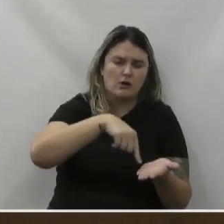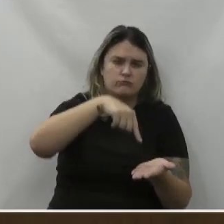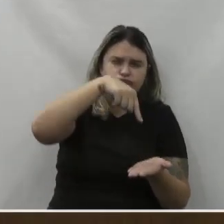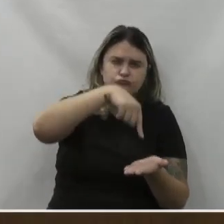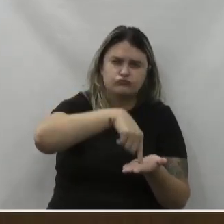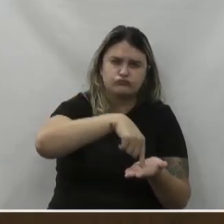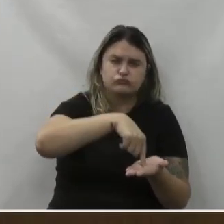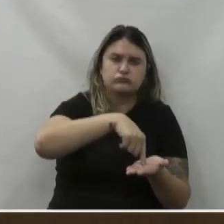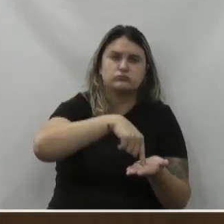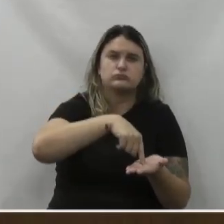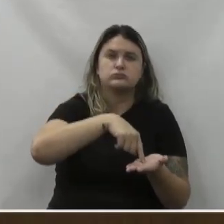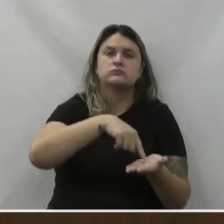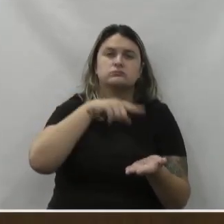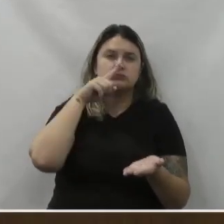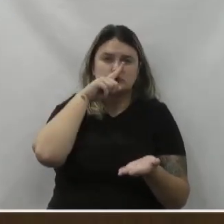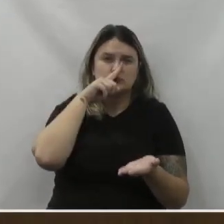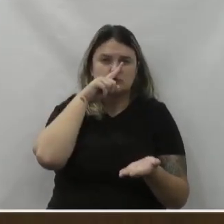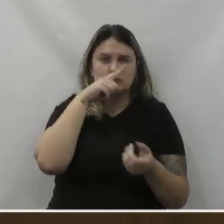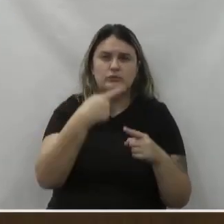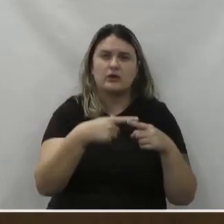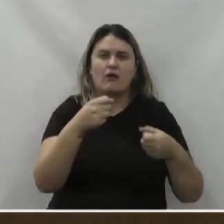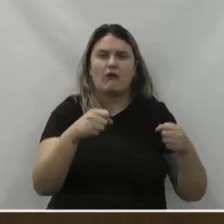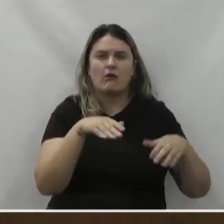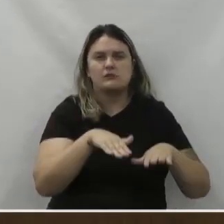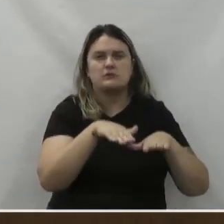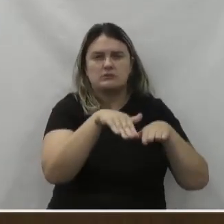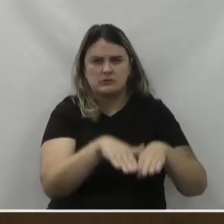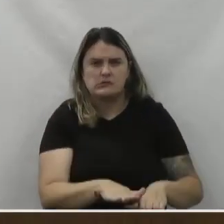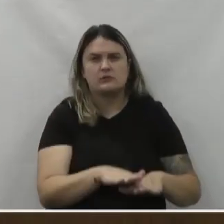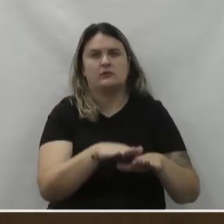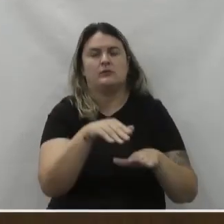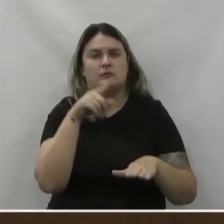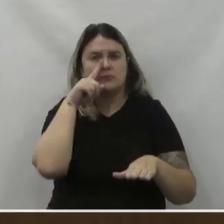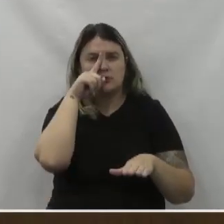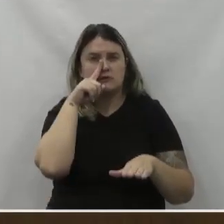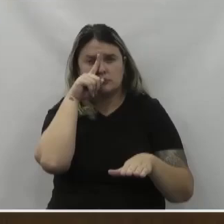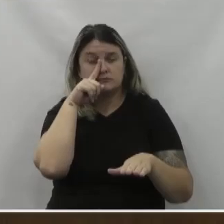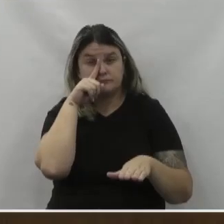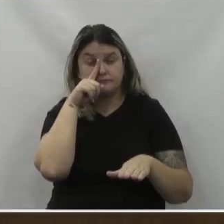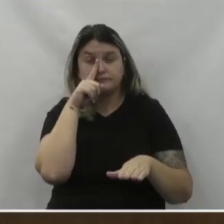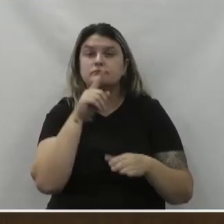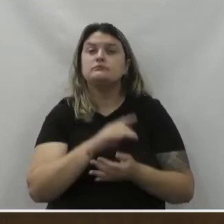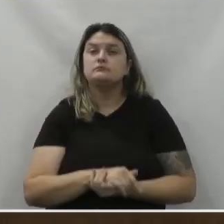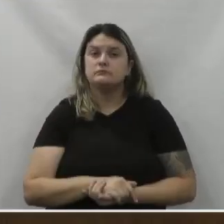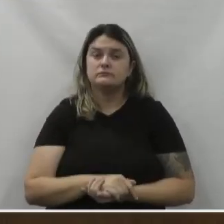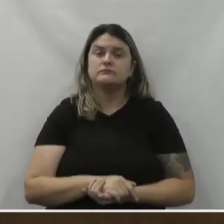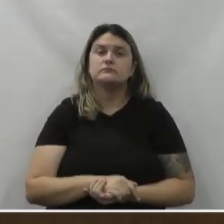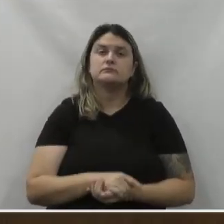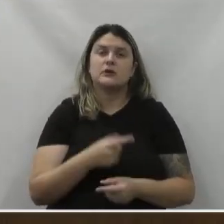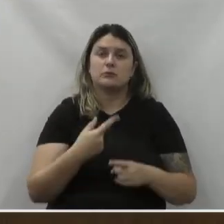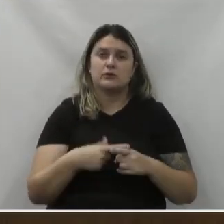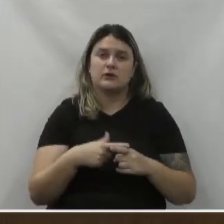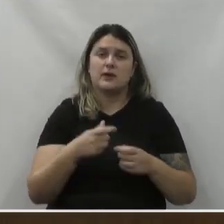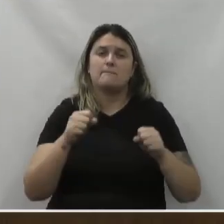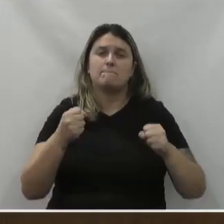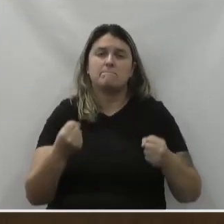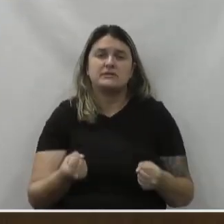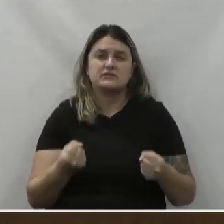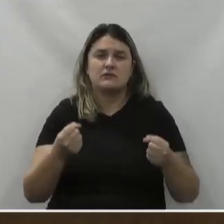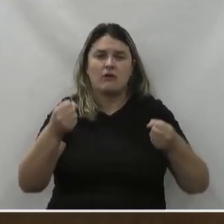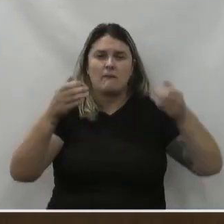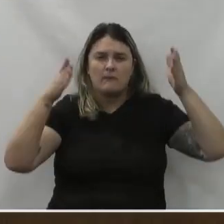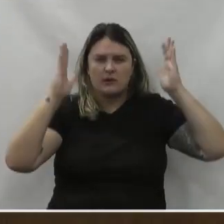embora ainda pequenas, representam o risco iminente de agravamento, especialmente com a passagem de veículos